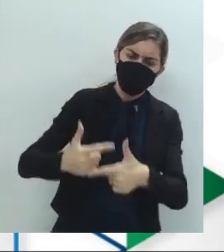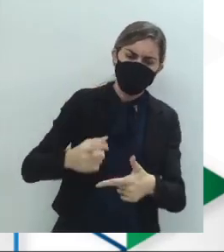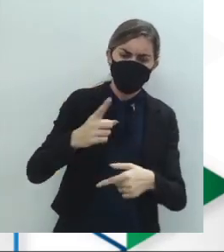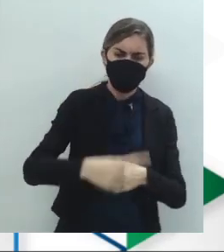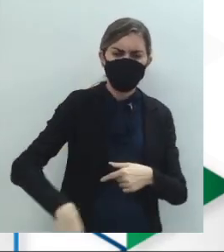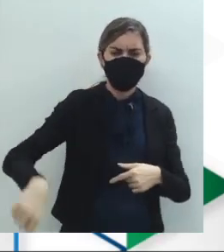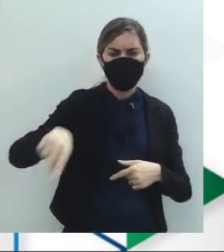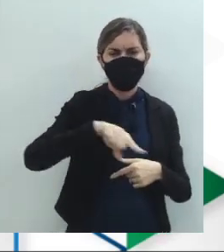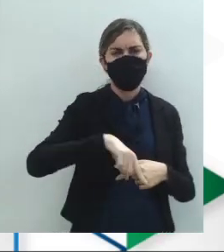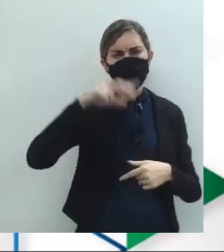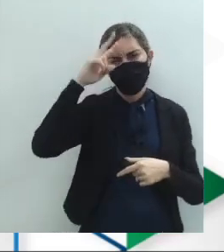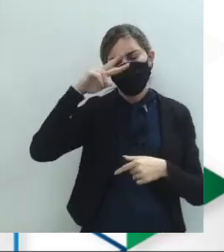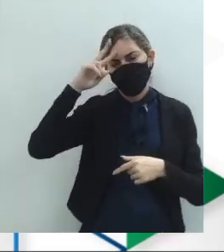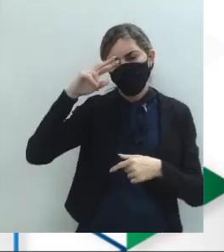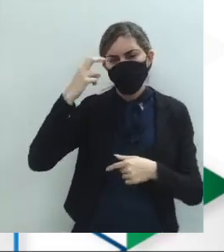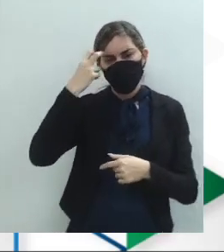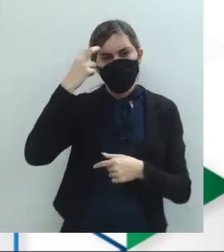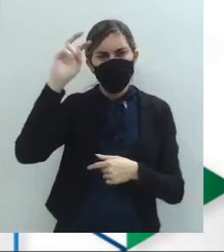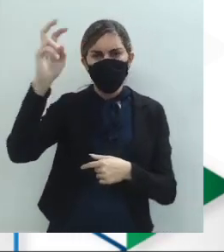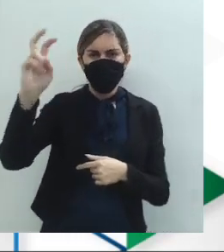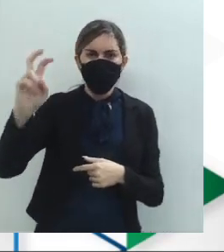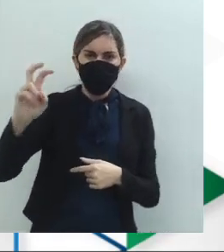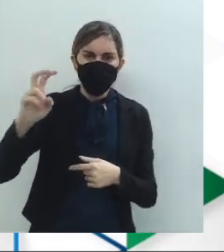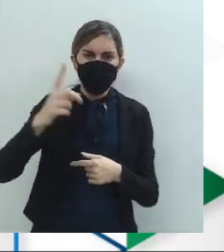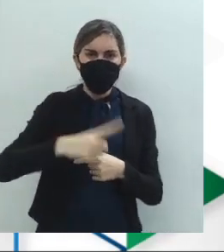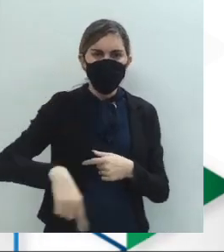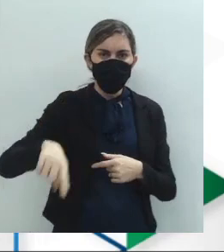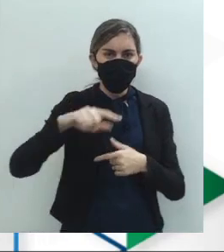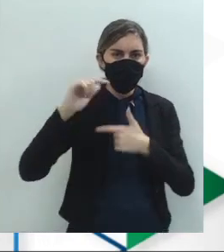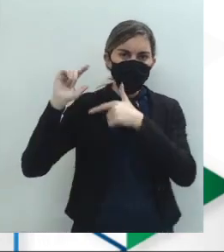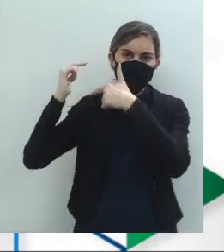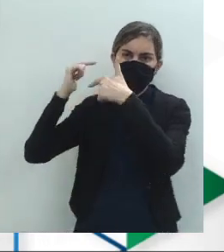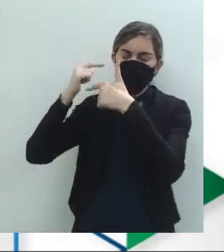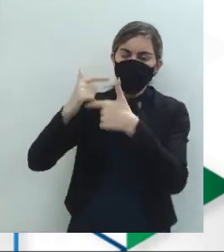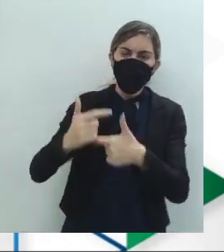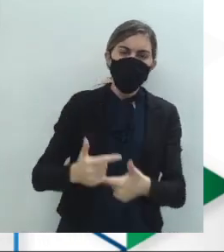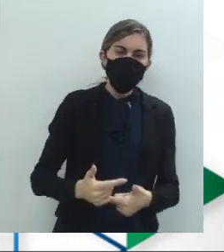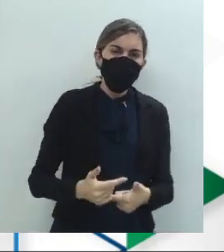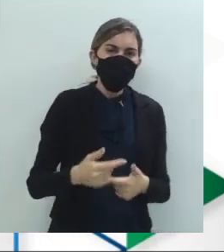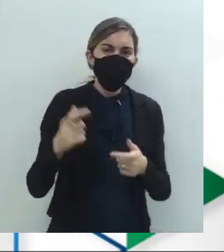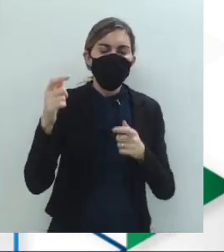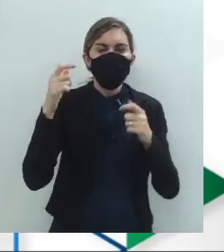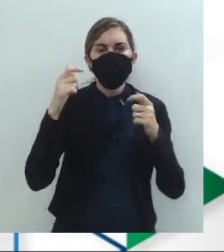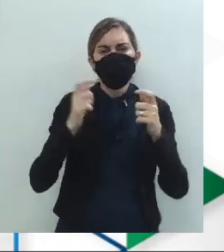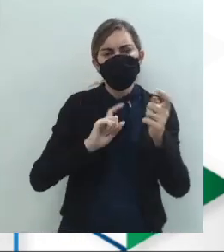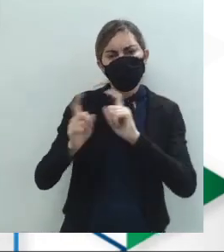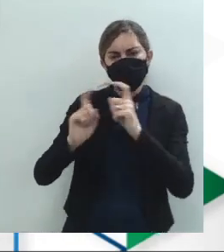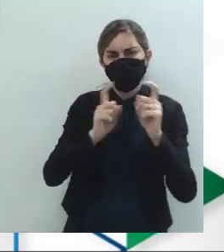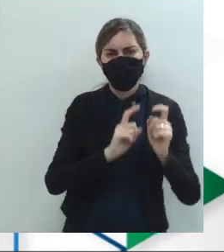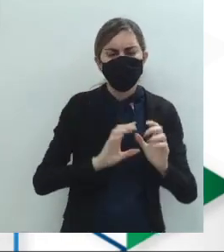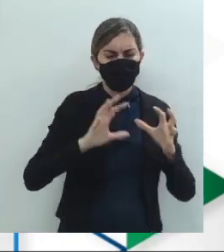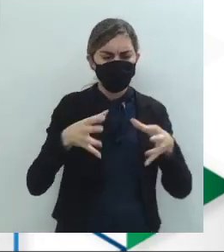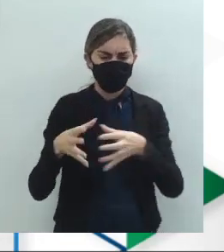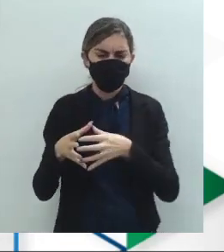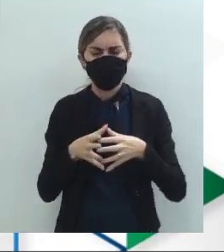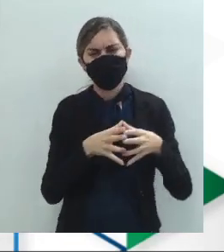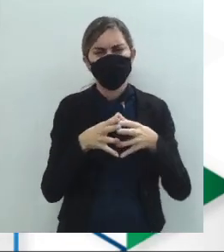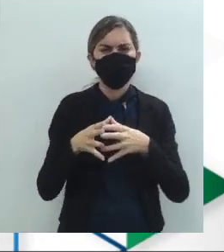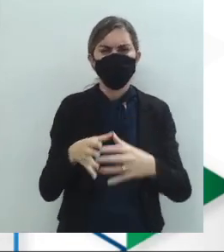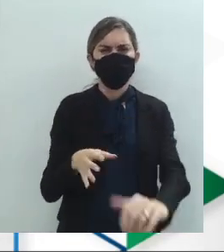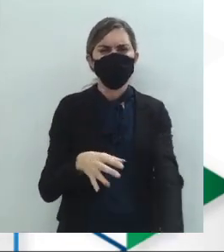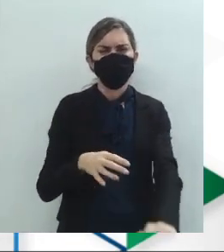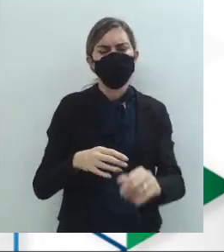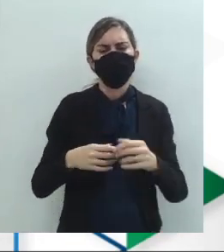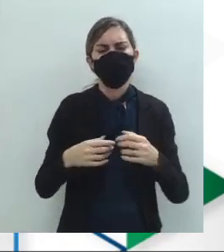nossa história cultural, digamos assim. Essa tradição dos artistas se articularem em coletivos, né? É